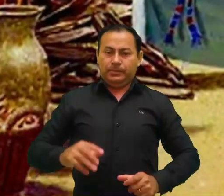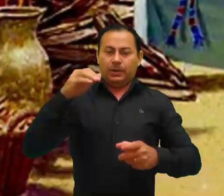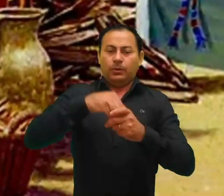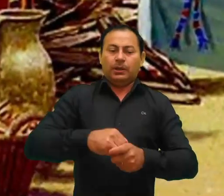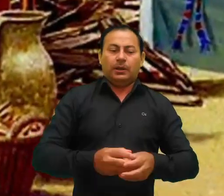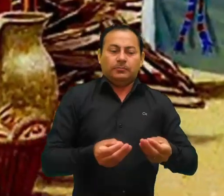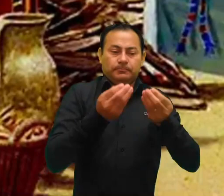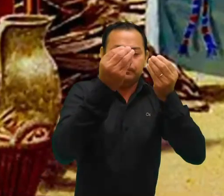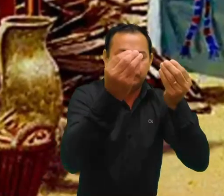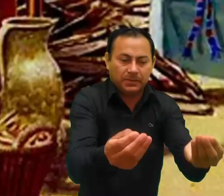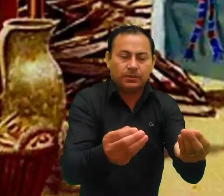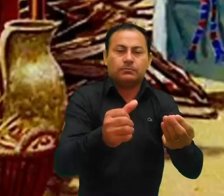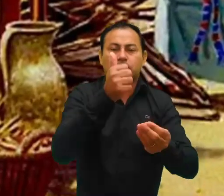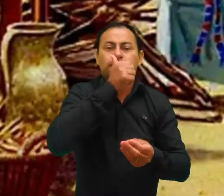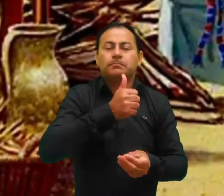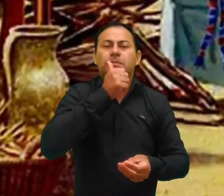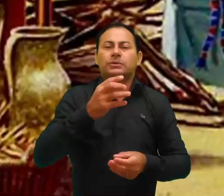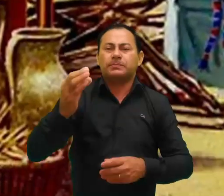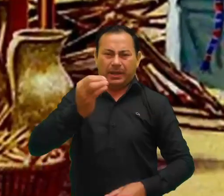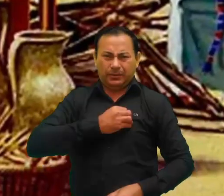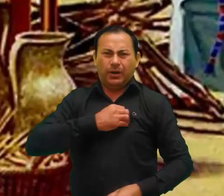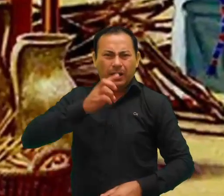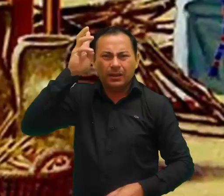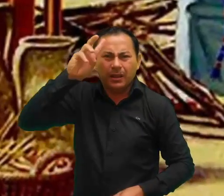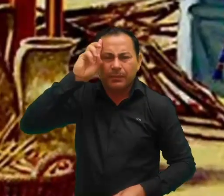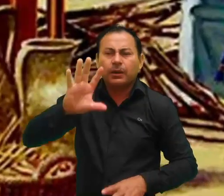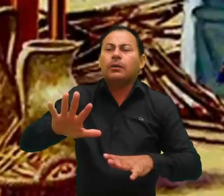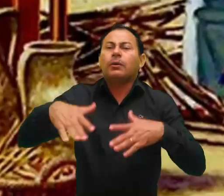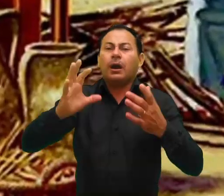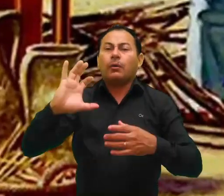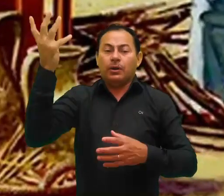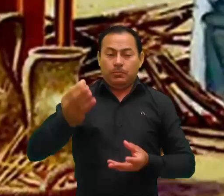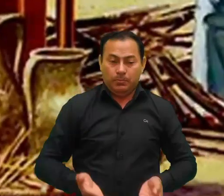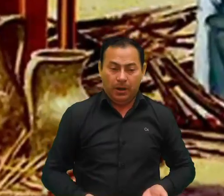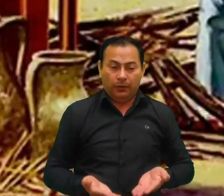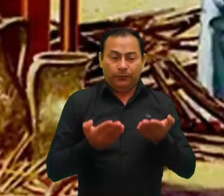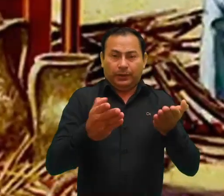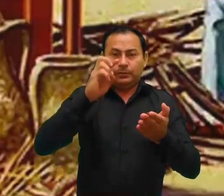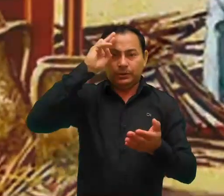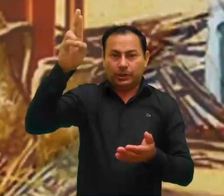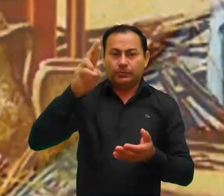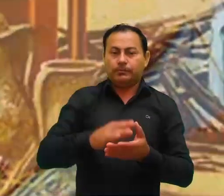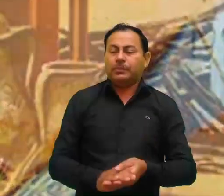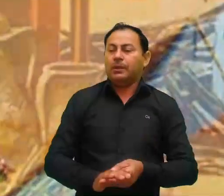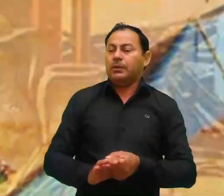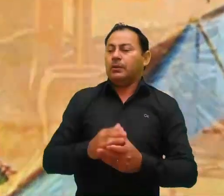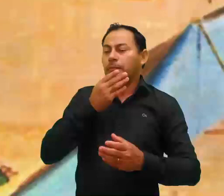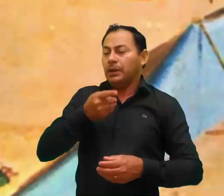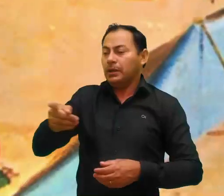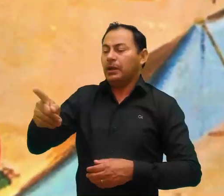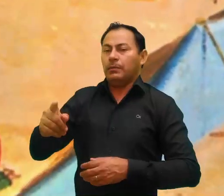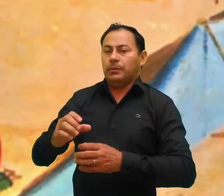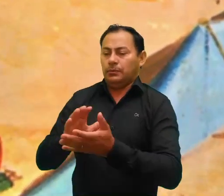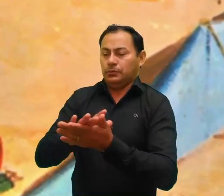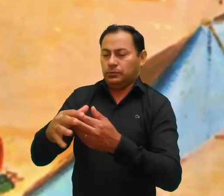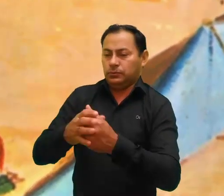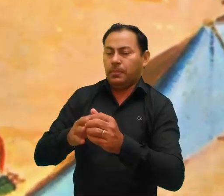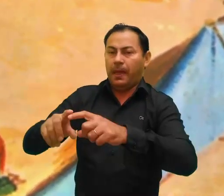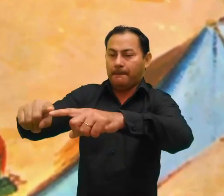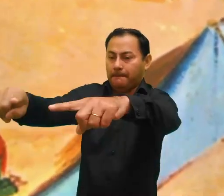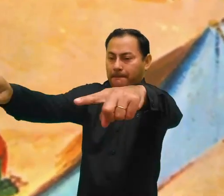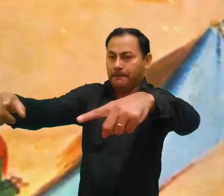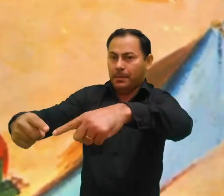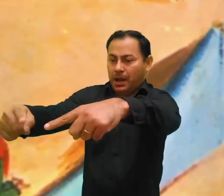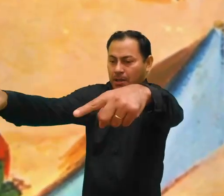onde colocava o sacrifício do pecador, você se lembra? Enquanto acontecia aquela oferta ao Senhor, ele ia para o lavatório semelhante a uma